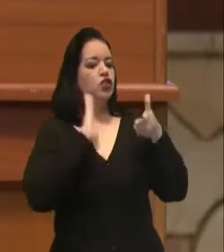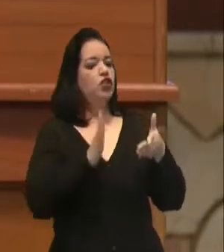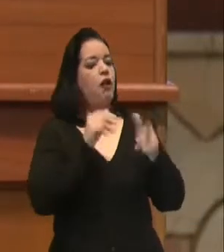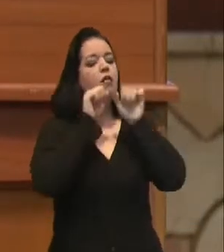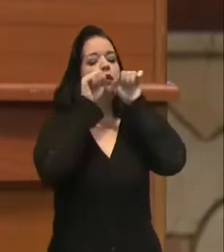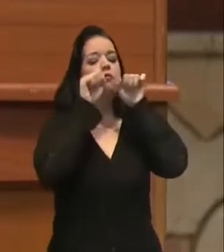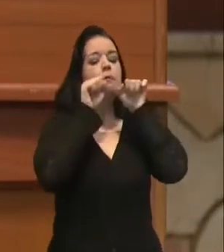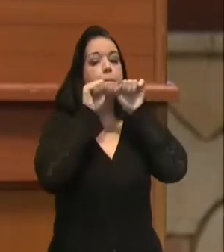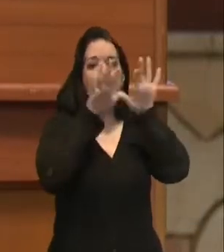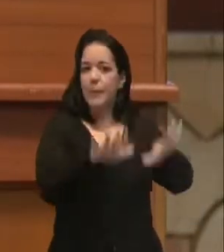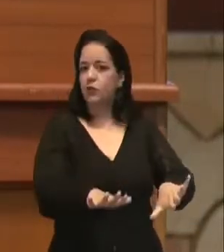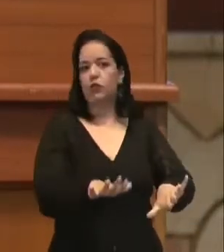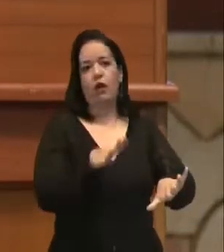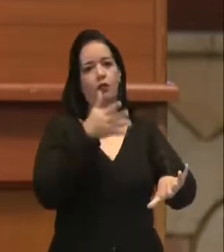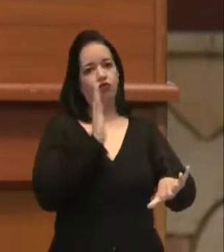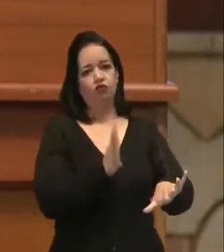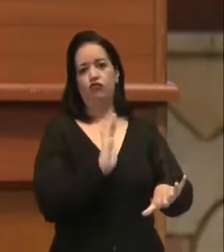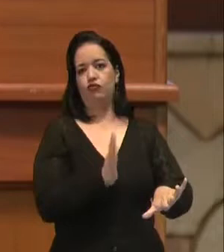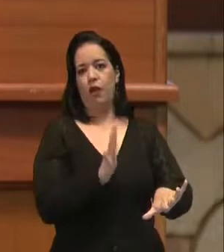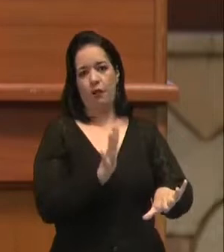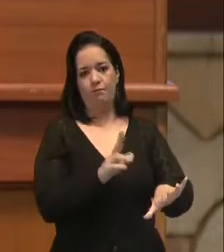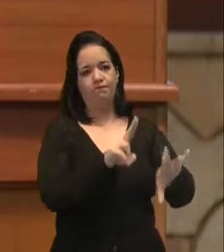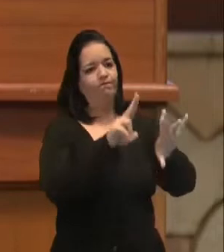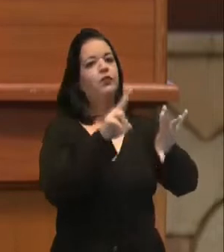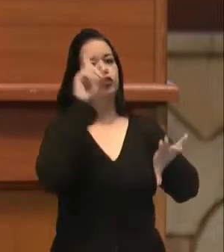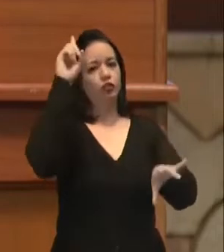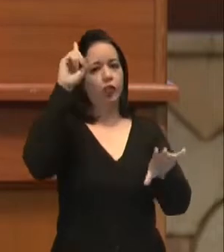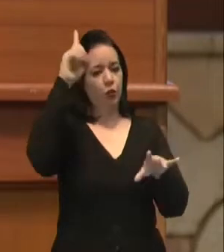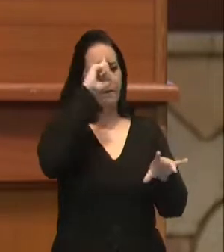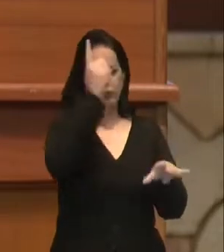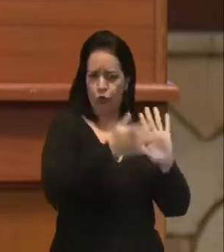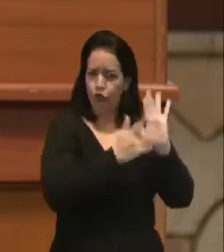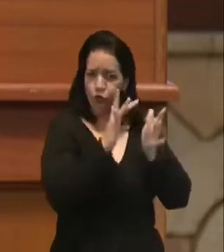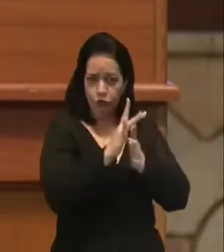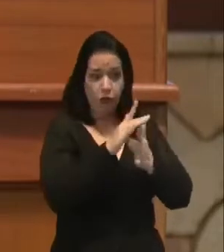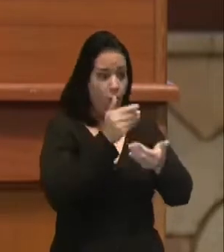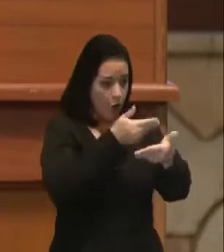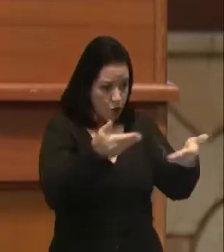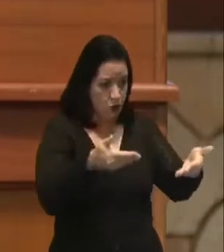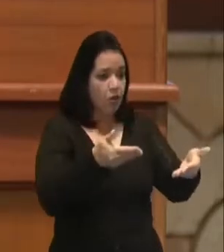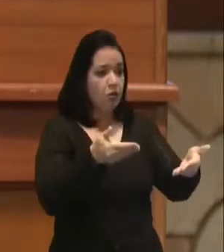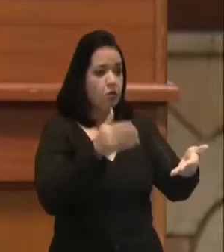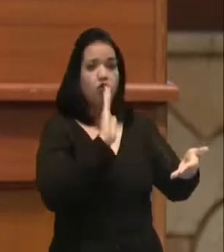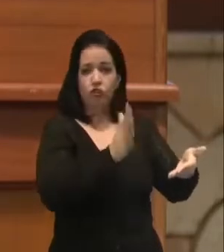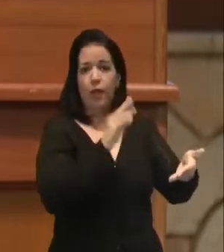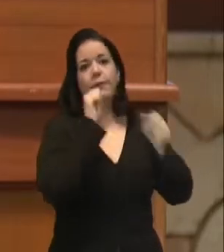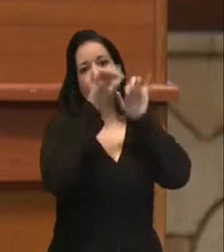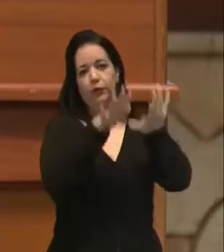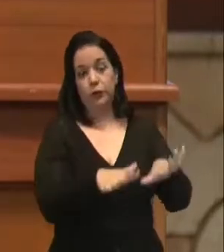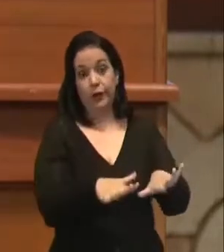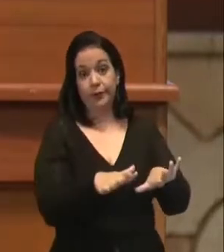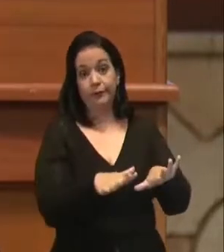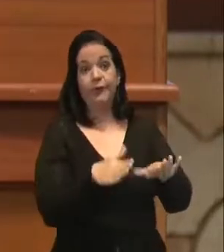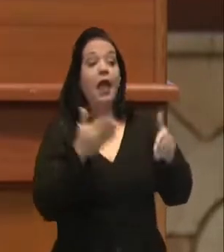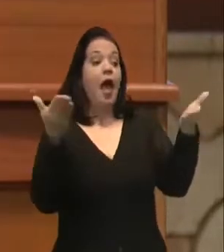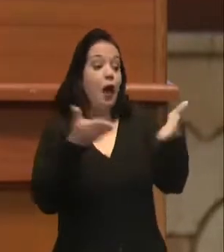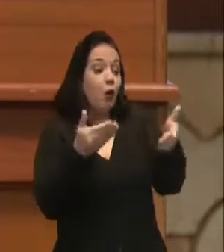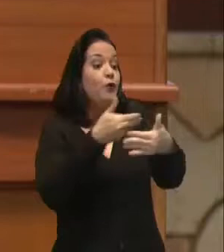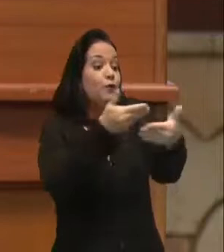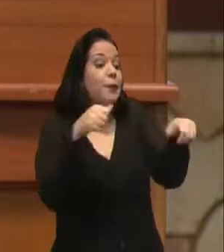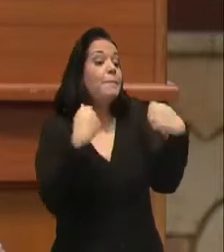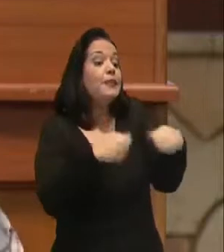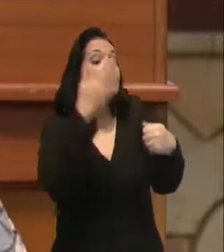compreensão dessas bênçãos. E a perspectiva aqui é justamente que os